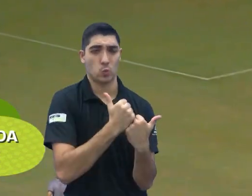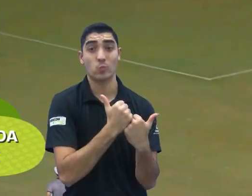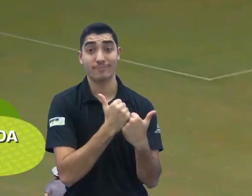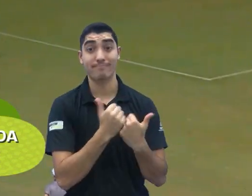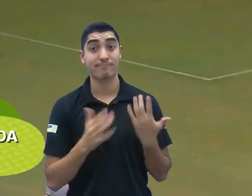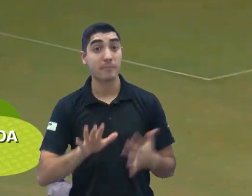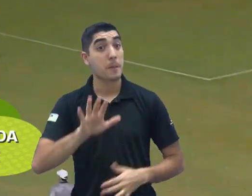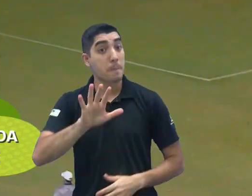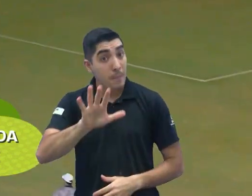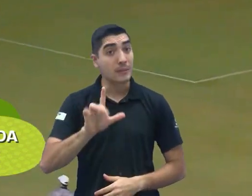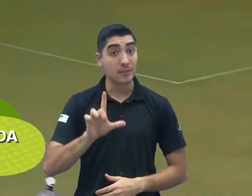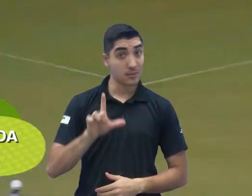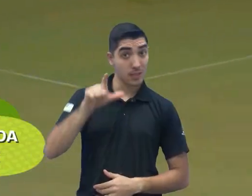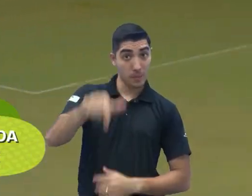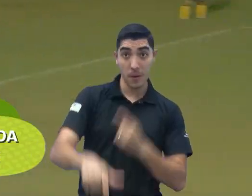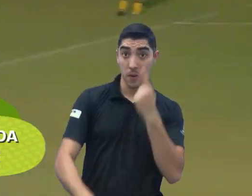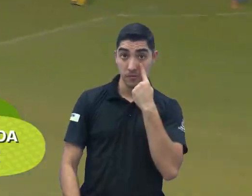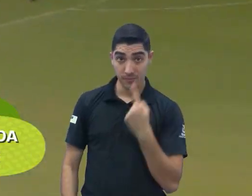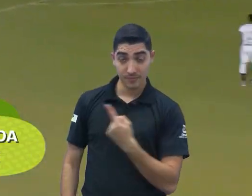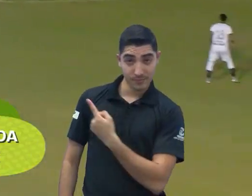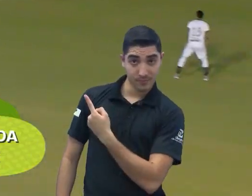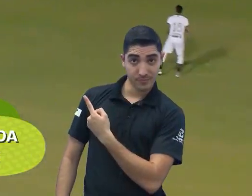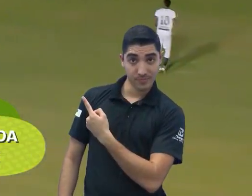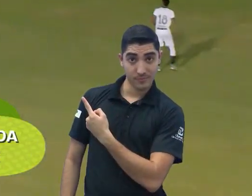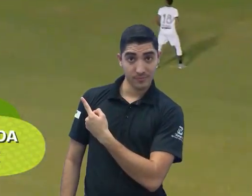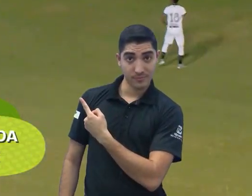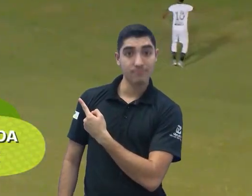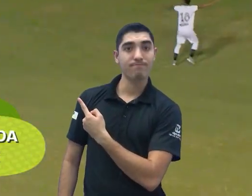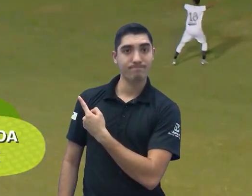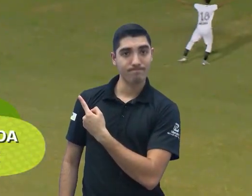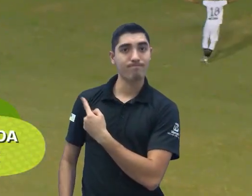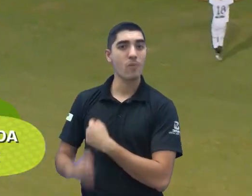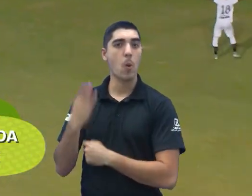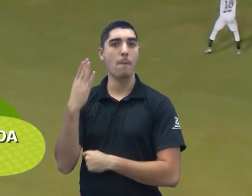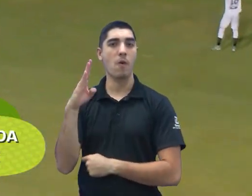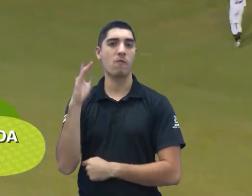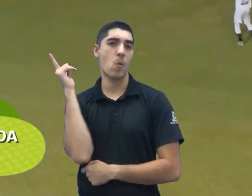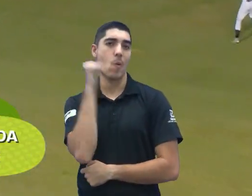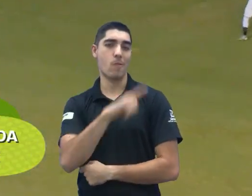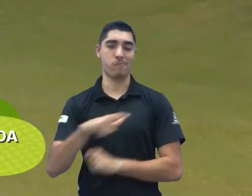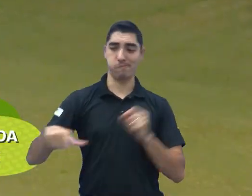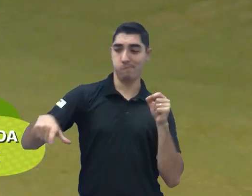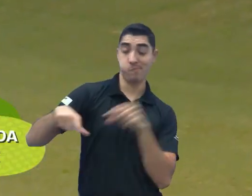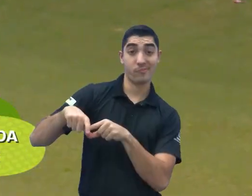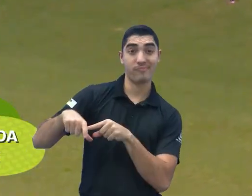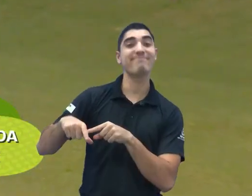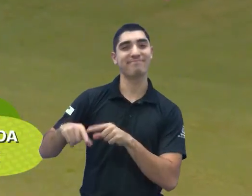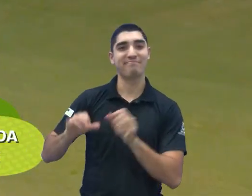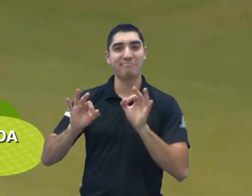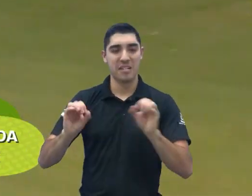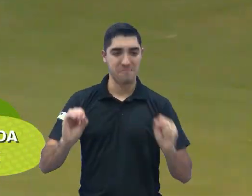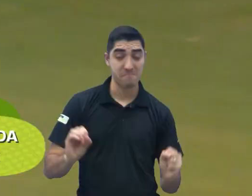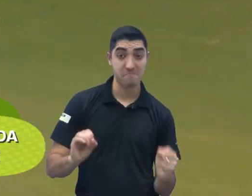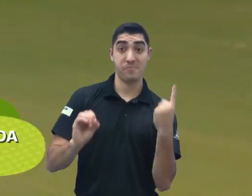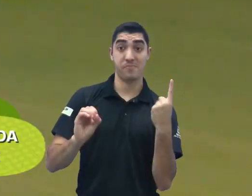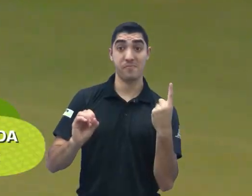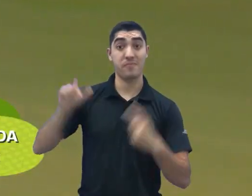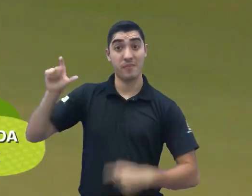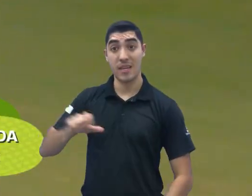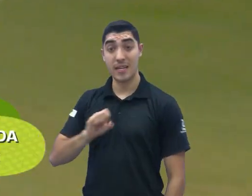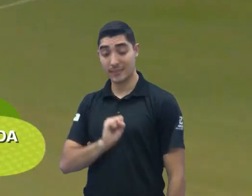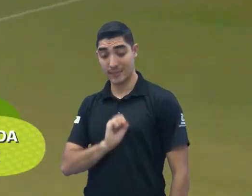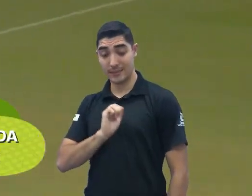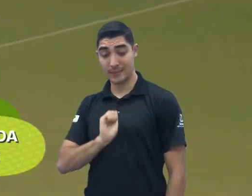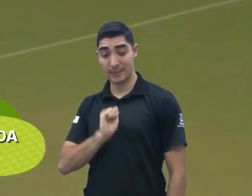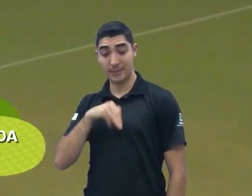nem a pequena pausa quebrou o ritmo do fogão. No escanteio, o placar foi aberto. Samuel Alves, com